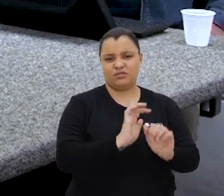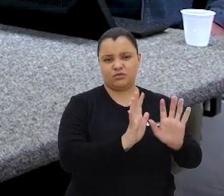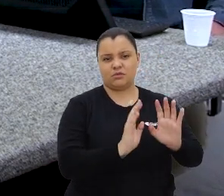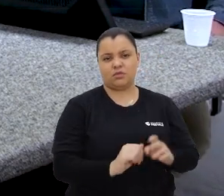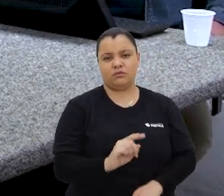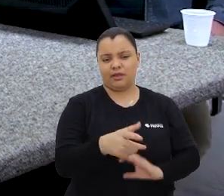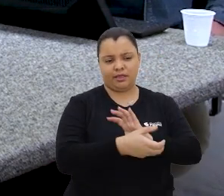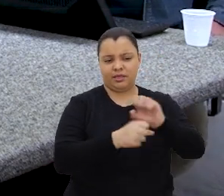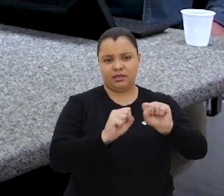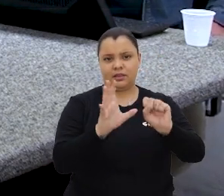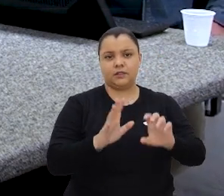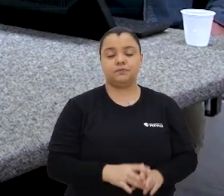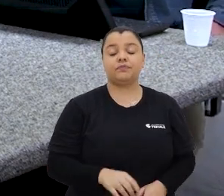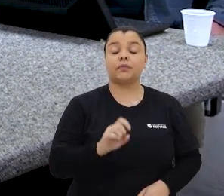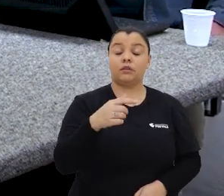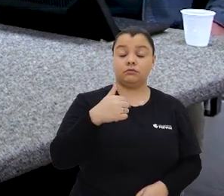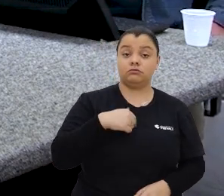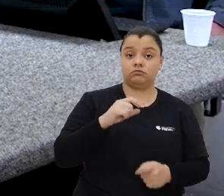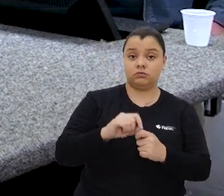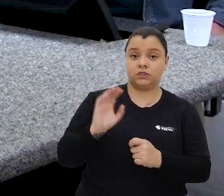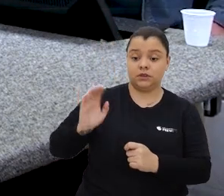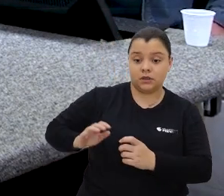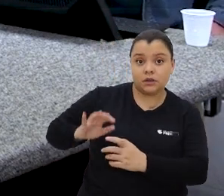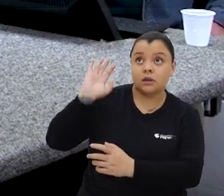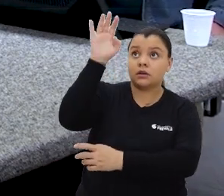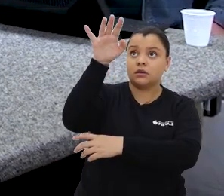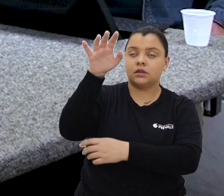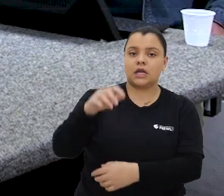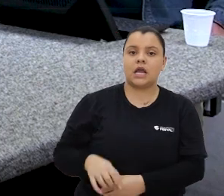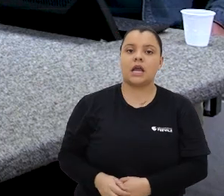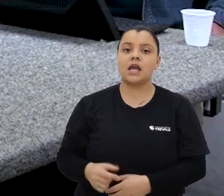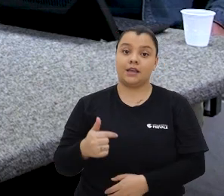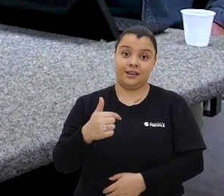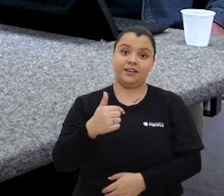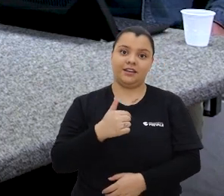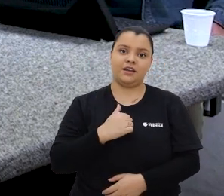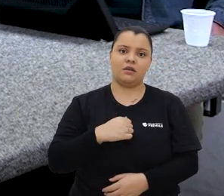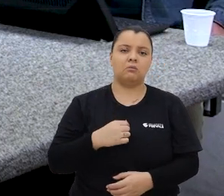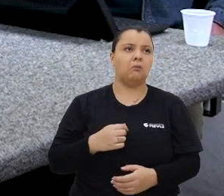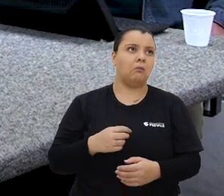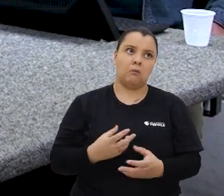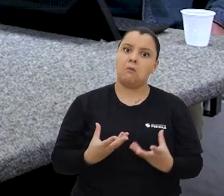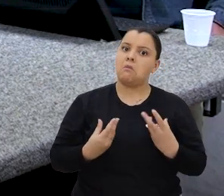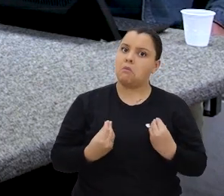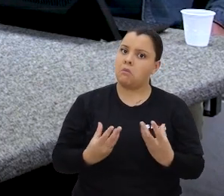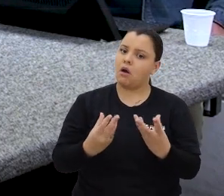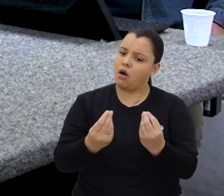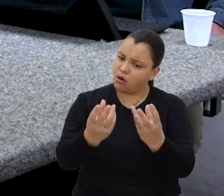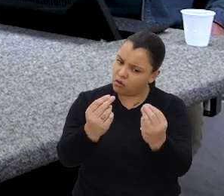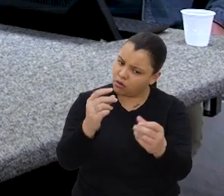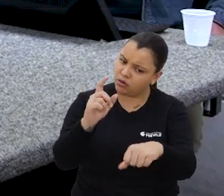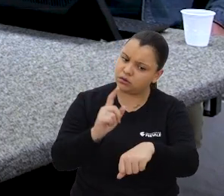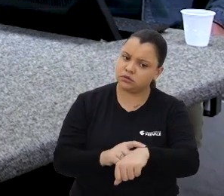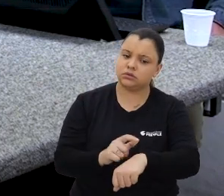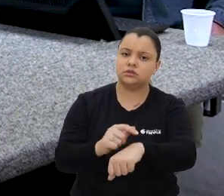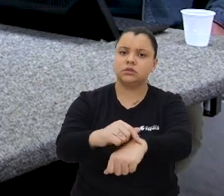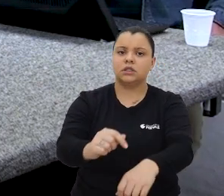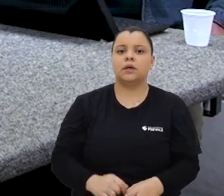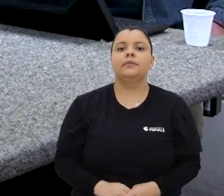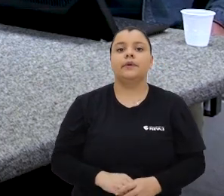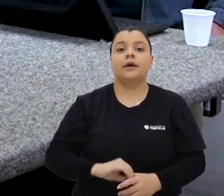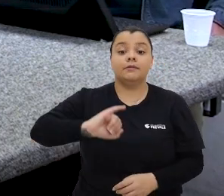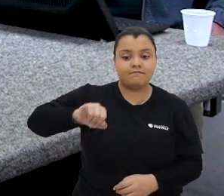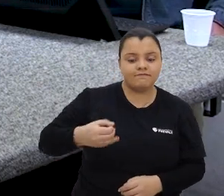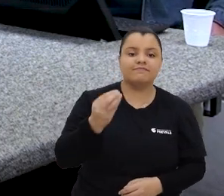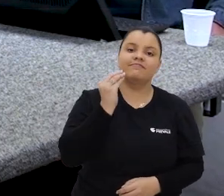fazia judô, já jogava basquete, que foi a modalidade pela qual eu joguei um bom tempo e me oportunizou a questão da